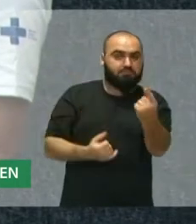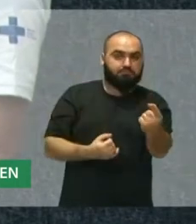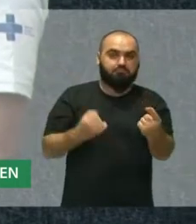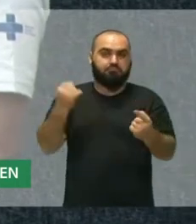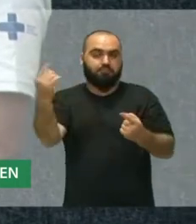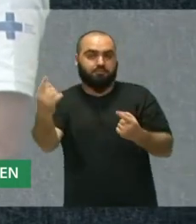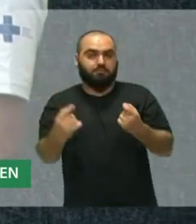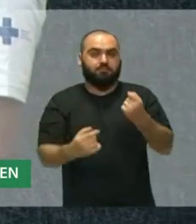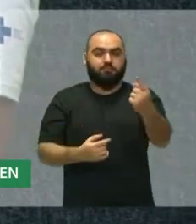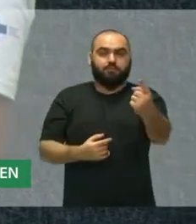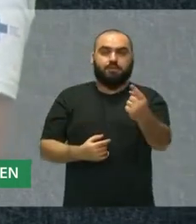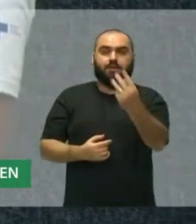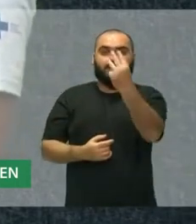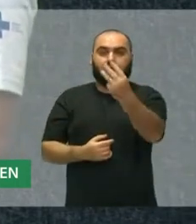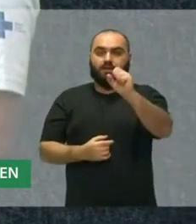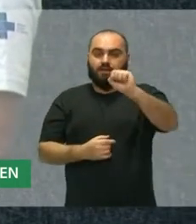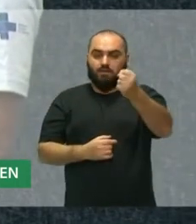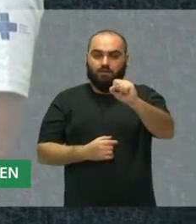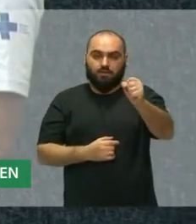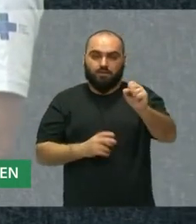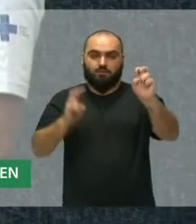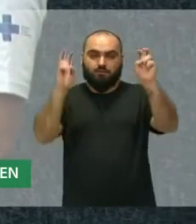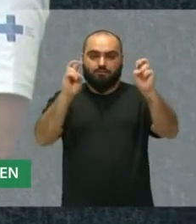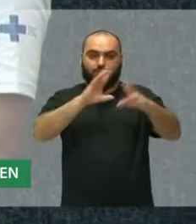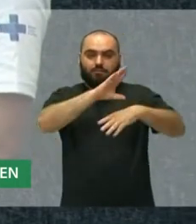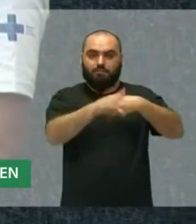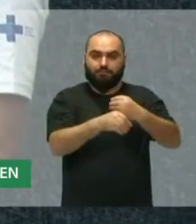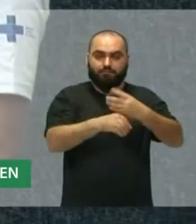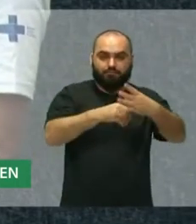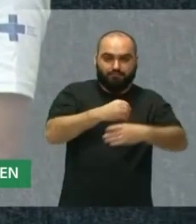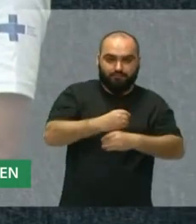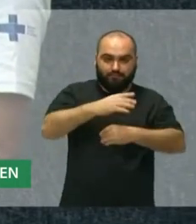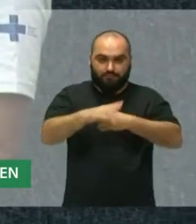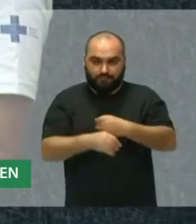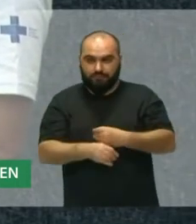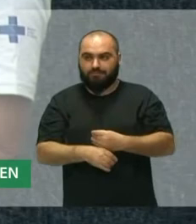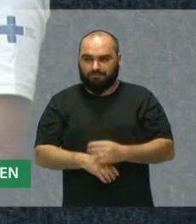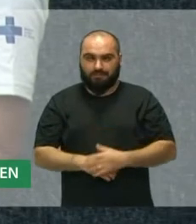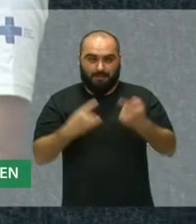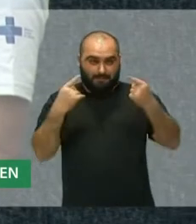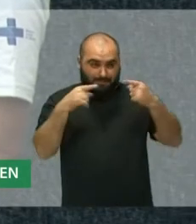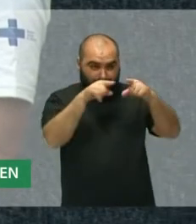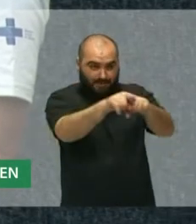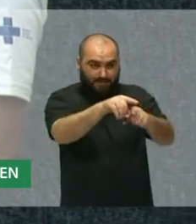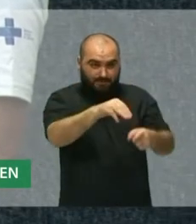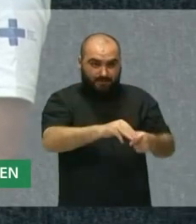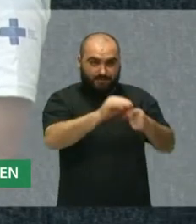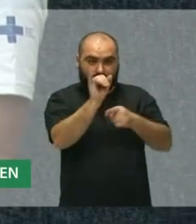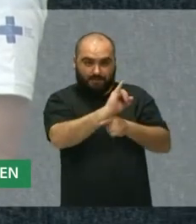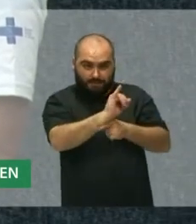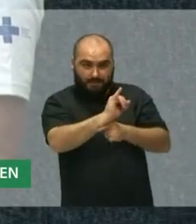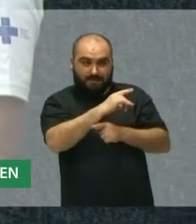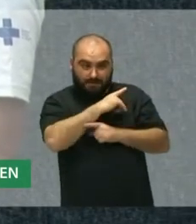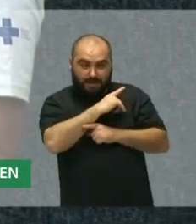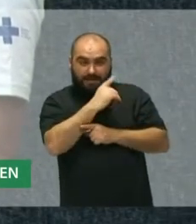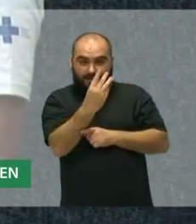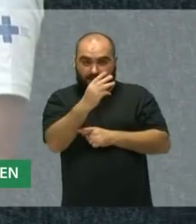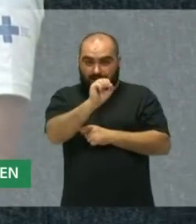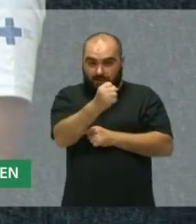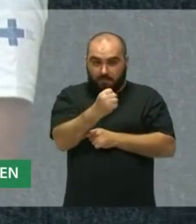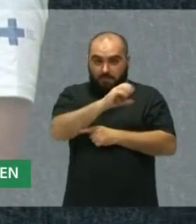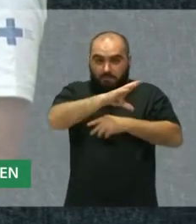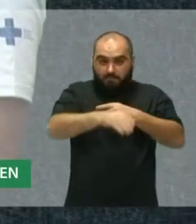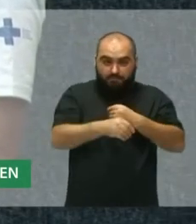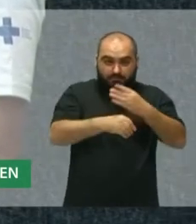38 termos de aditivo. O convênio que o hospital tem hoje com o município recebeu 38 termos